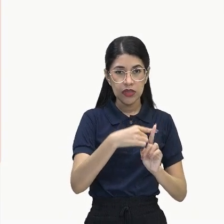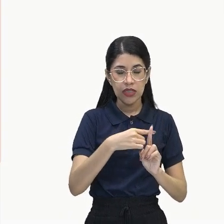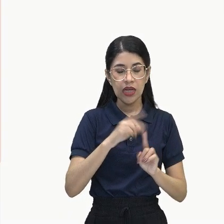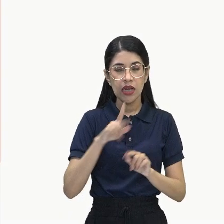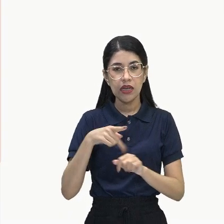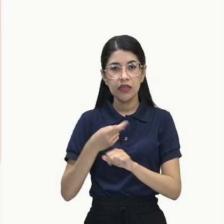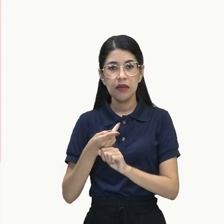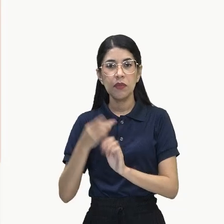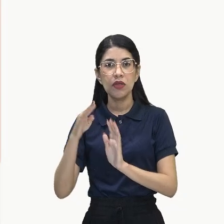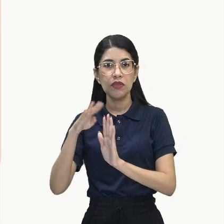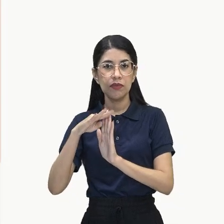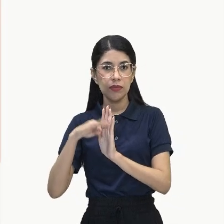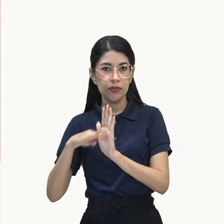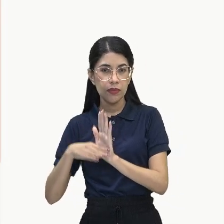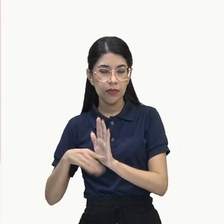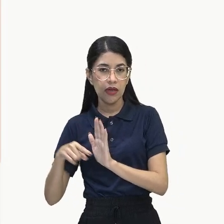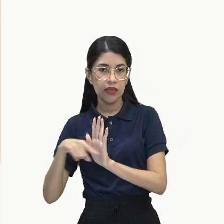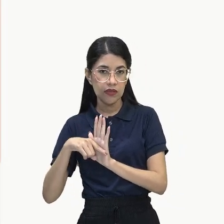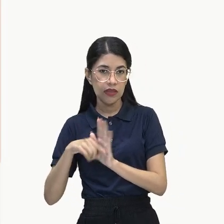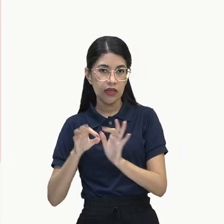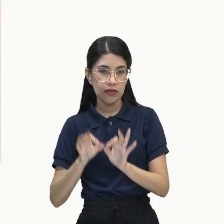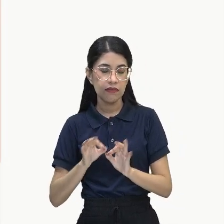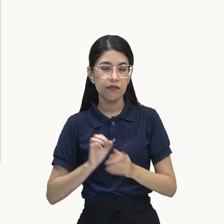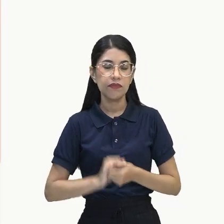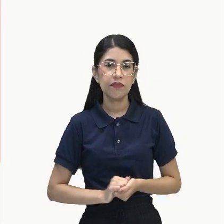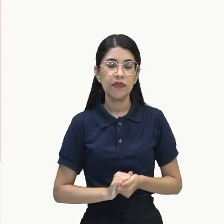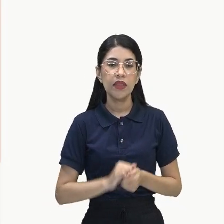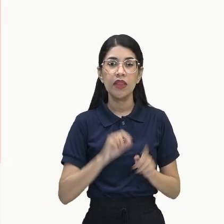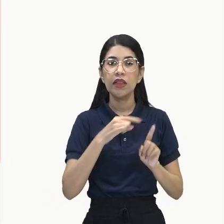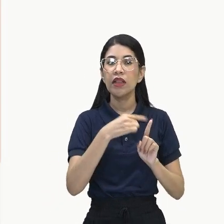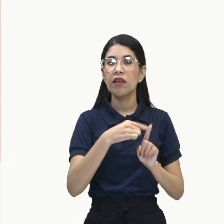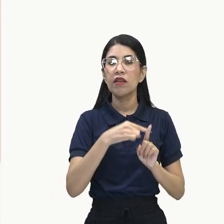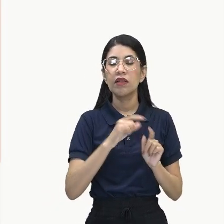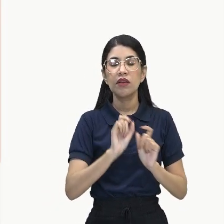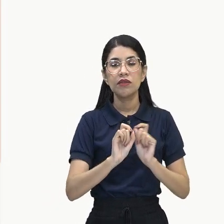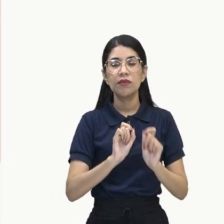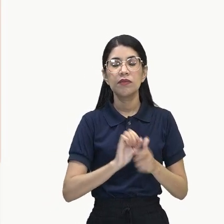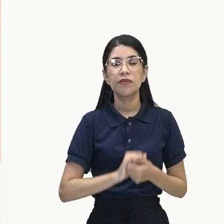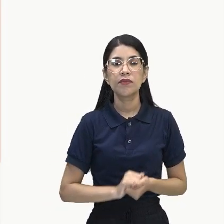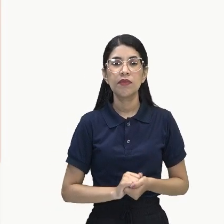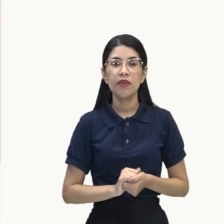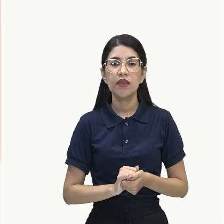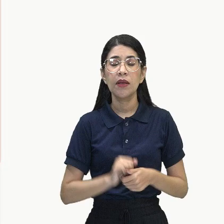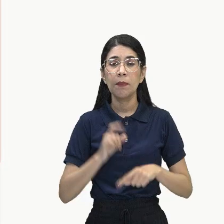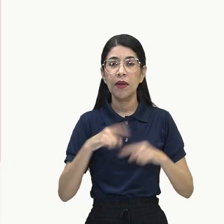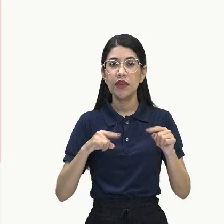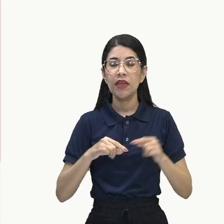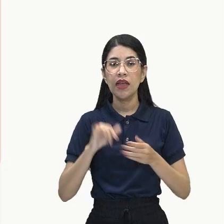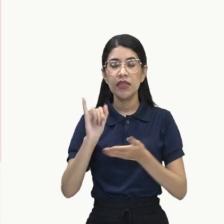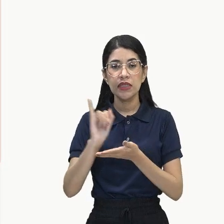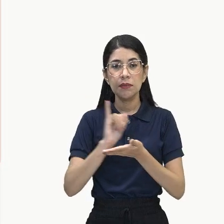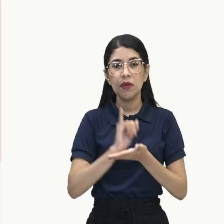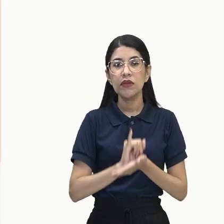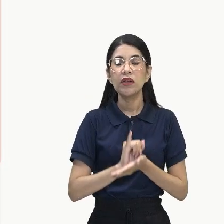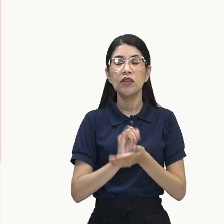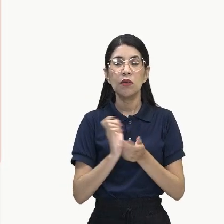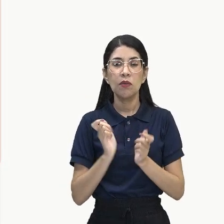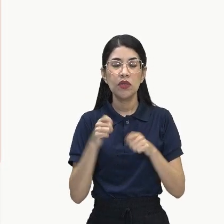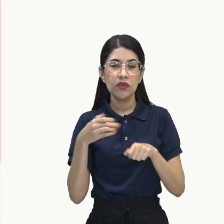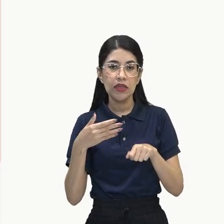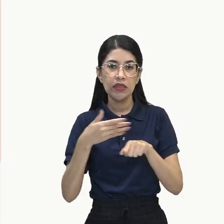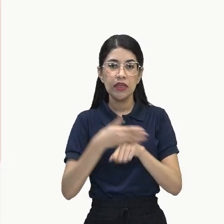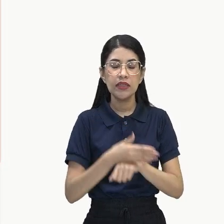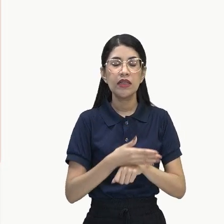na sequência da globalização, certo? Vantagem da globalização. Produtos importados tornam-se acessíveis em